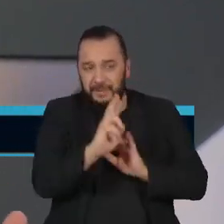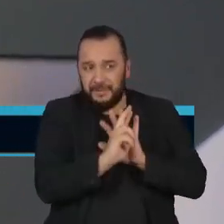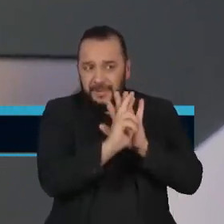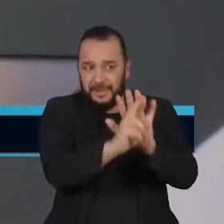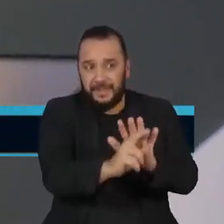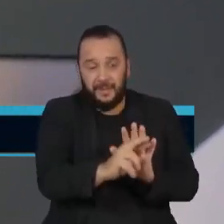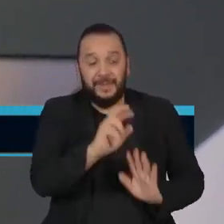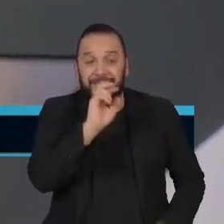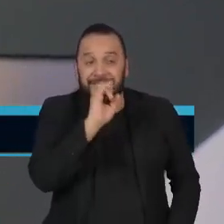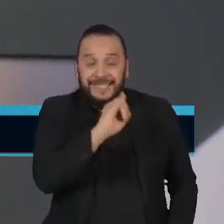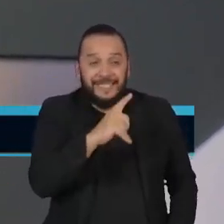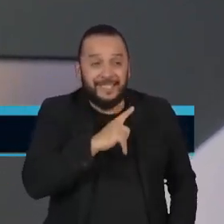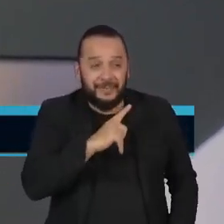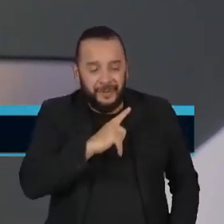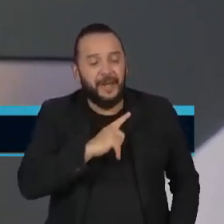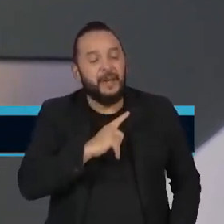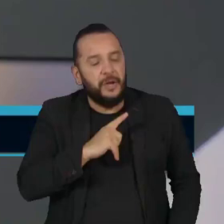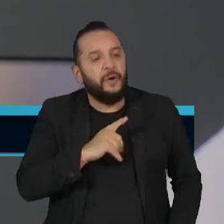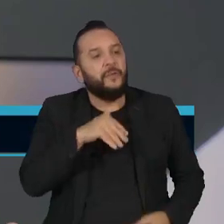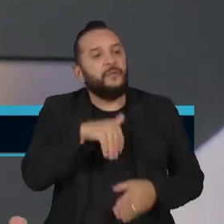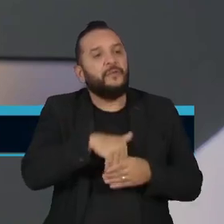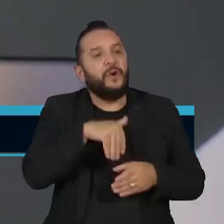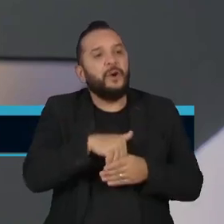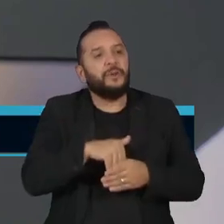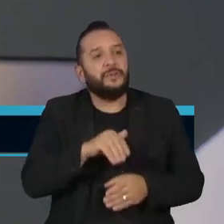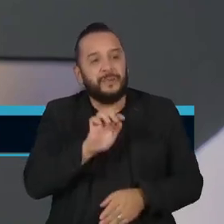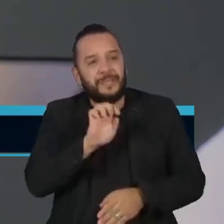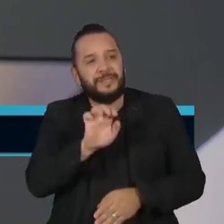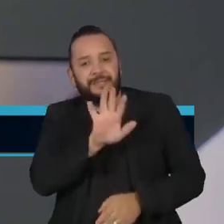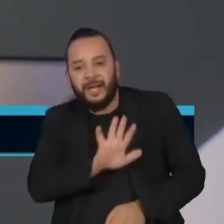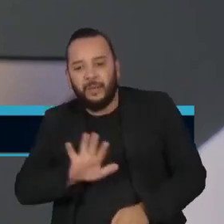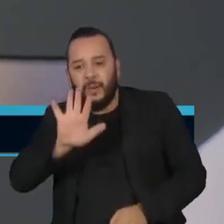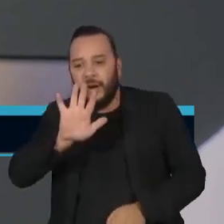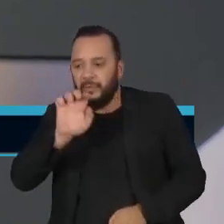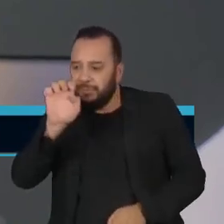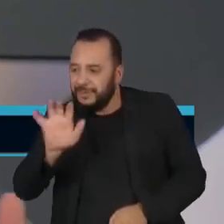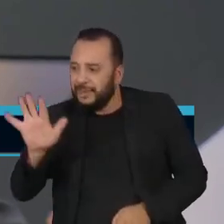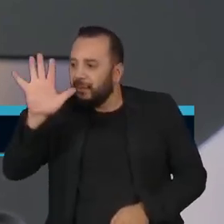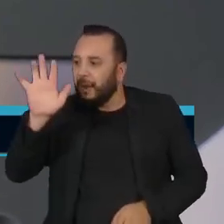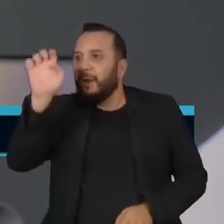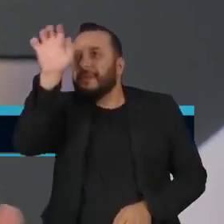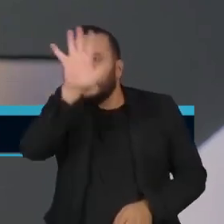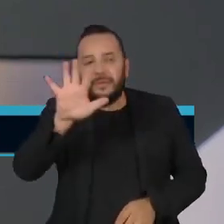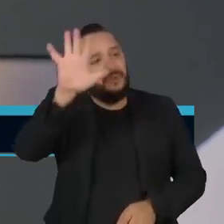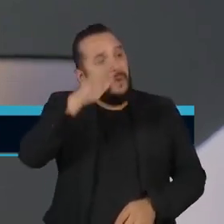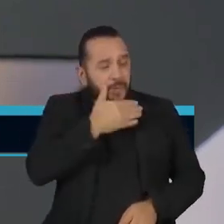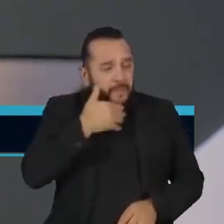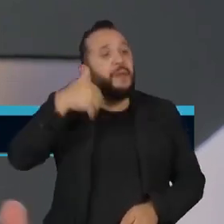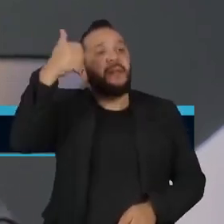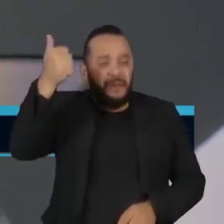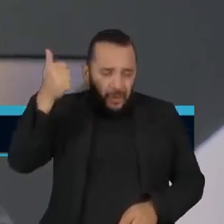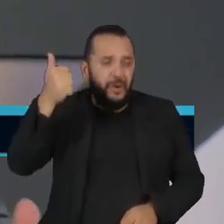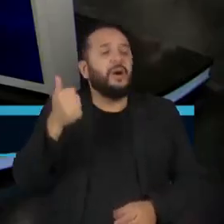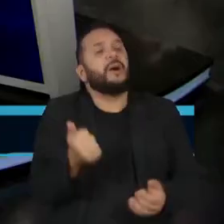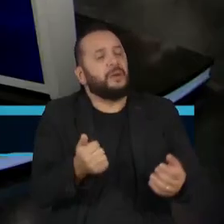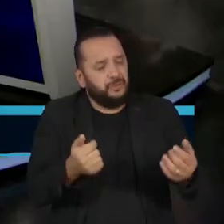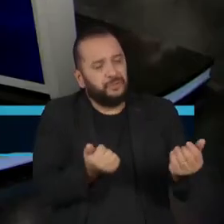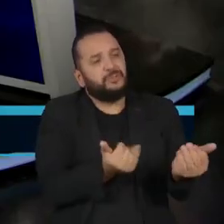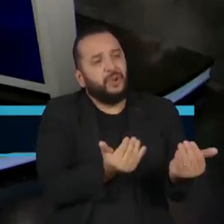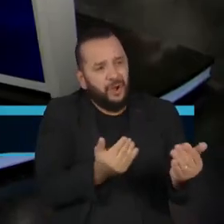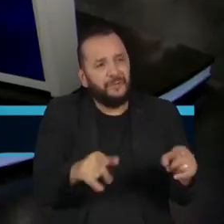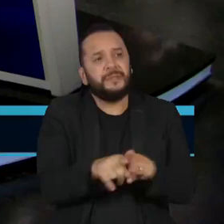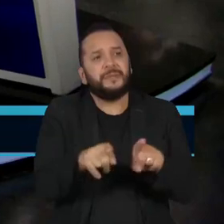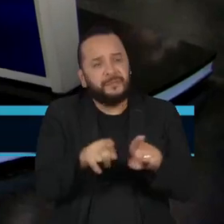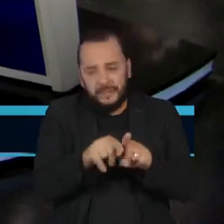pelo voto distrital, concordo, esse voto estaria mais próximo da juventude, estaria mais próximo das comunidades que ali estão,